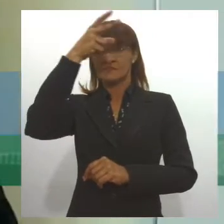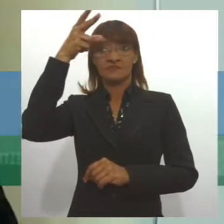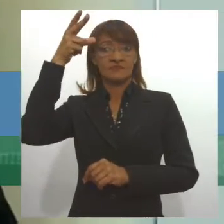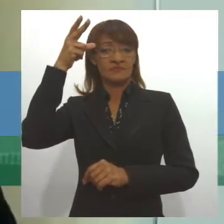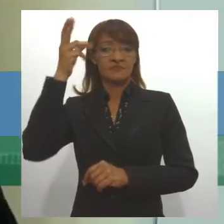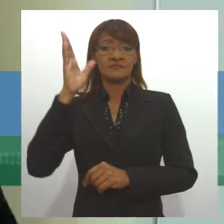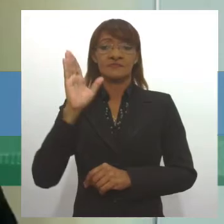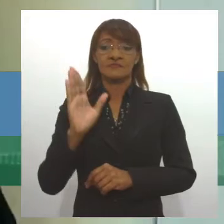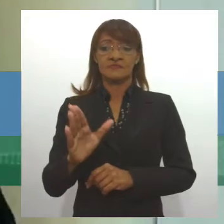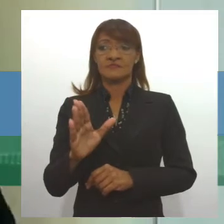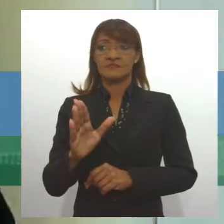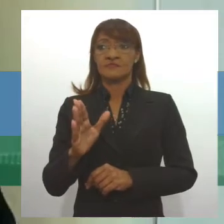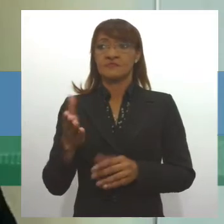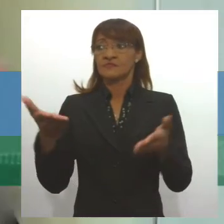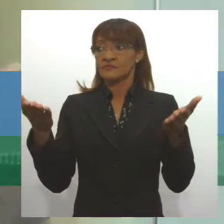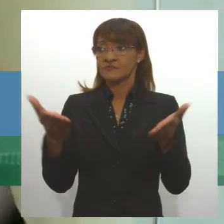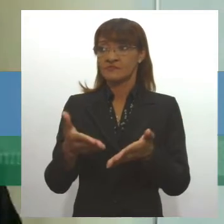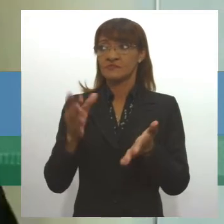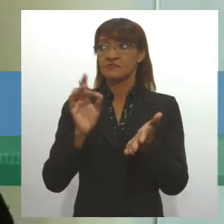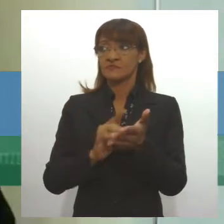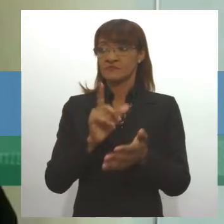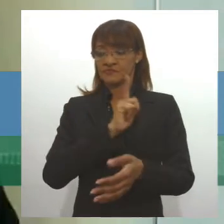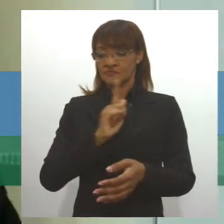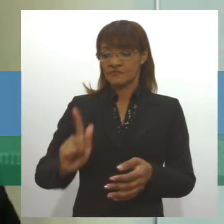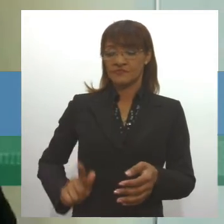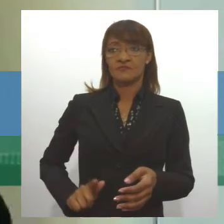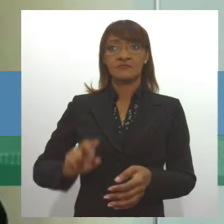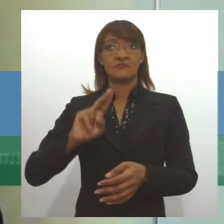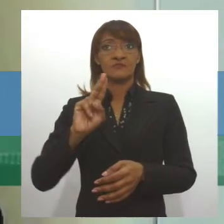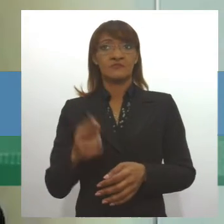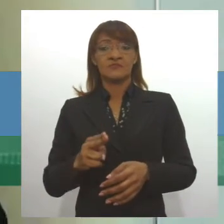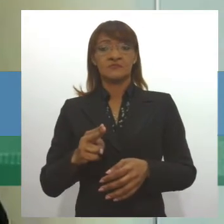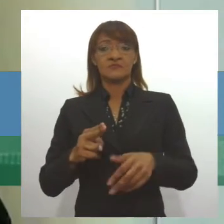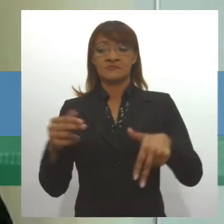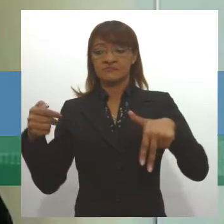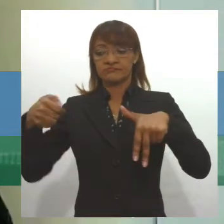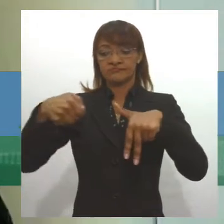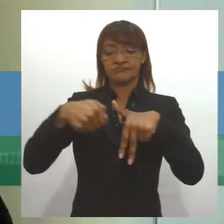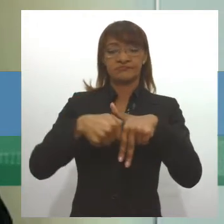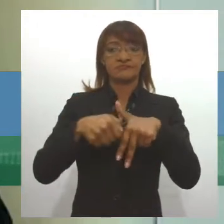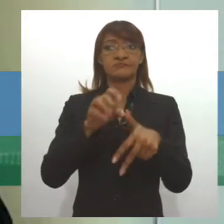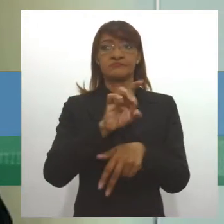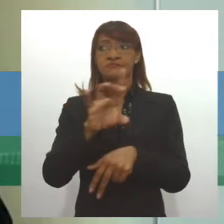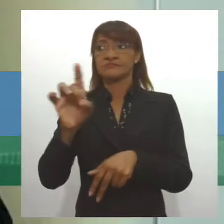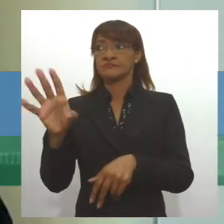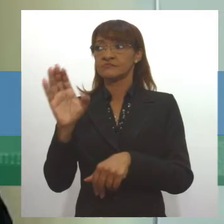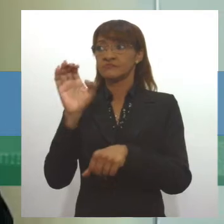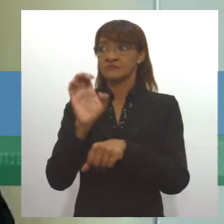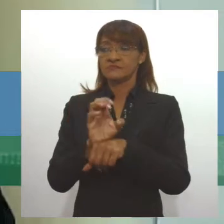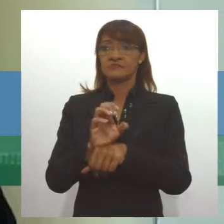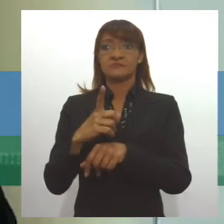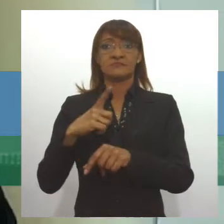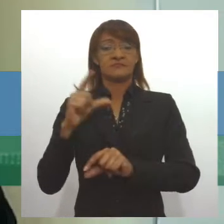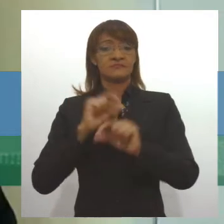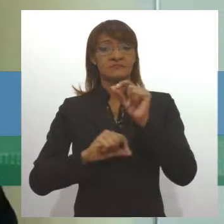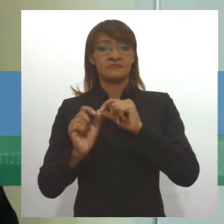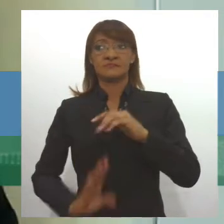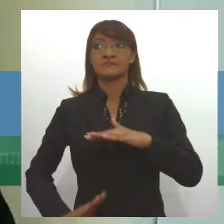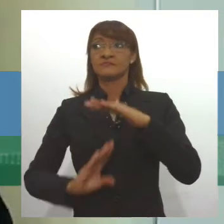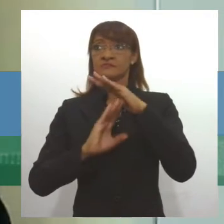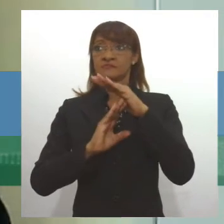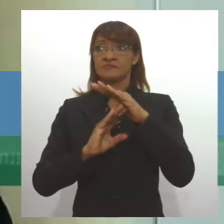o teto nos estados, que é do governador ou desembargador, e aí cada estado tem o seu teto já estabelecido.